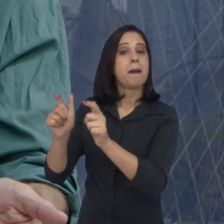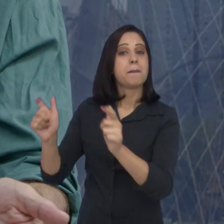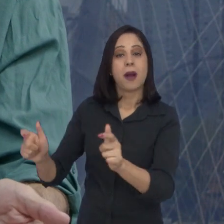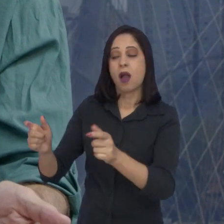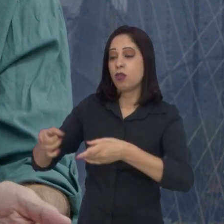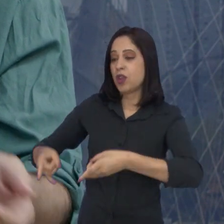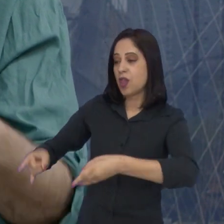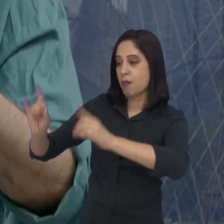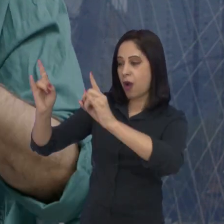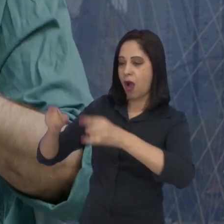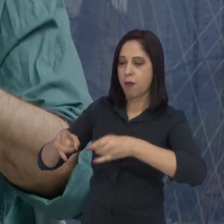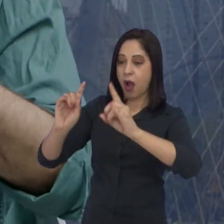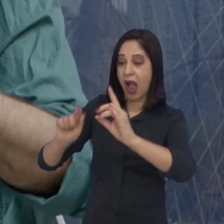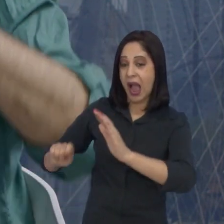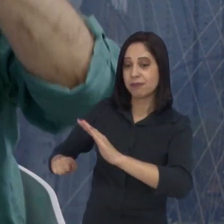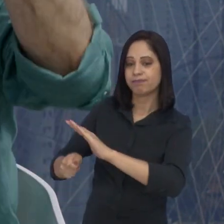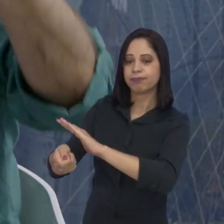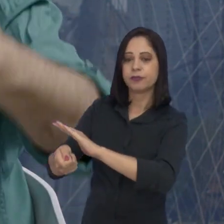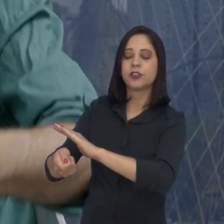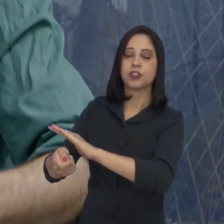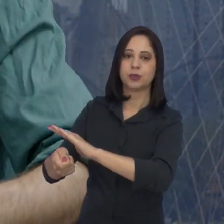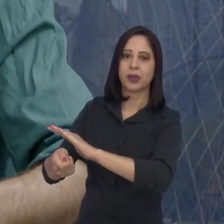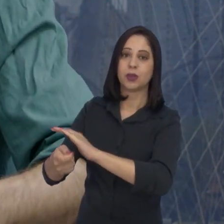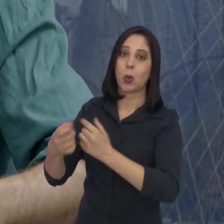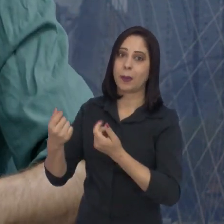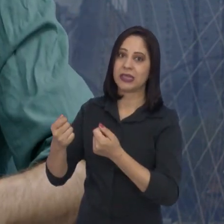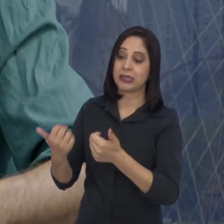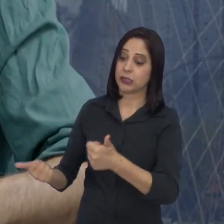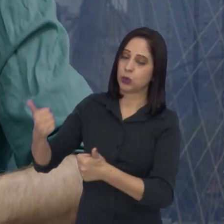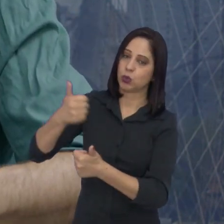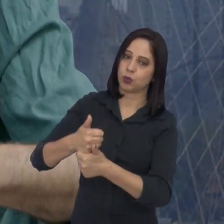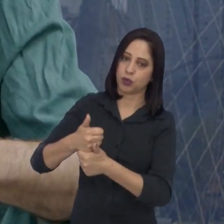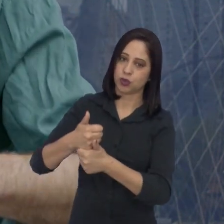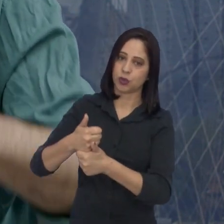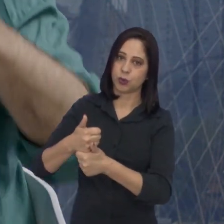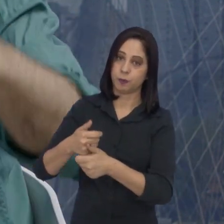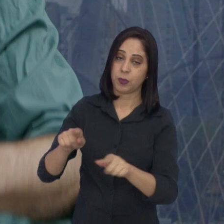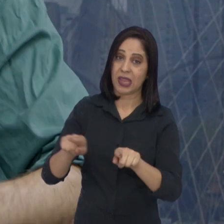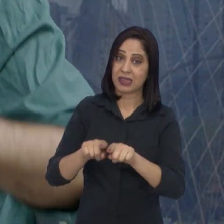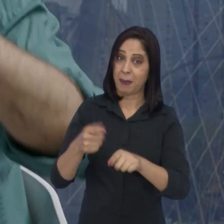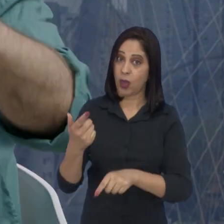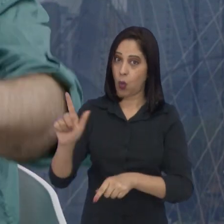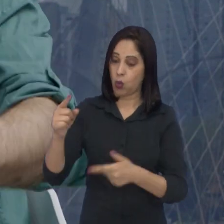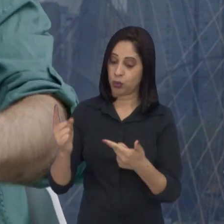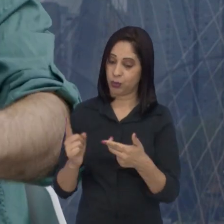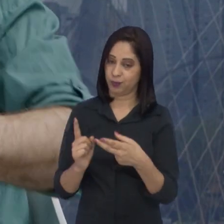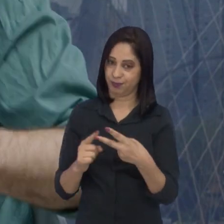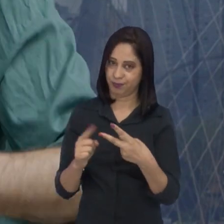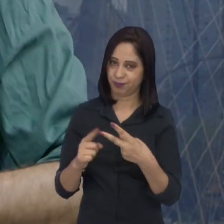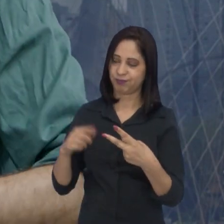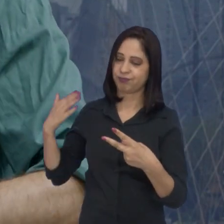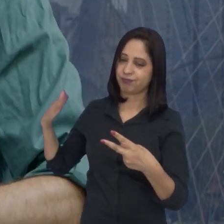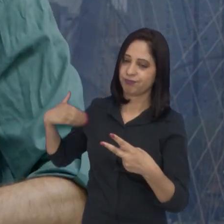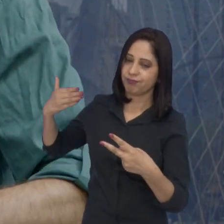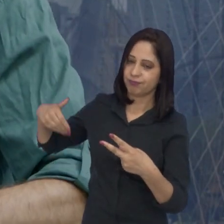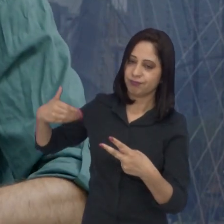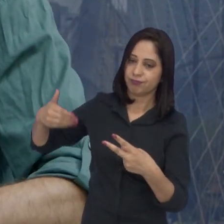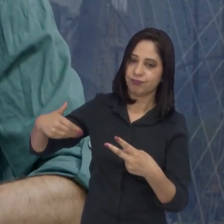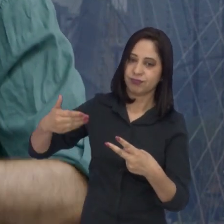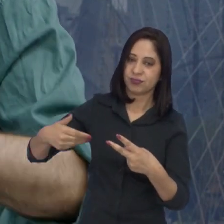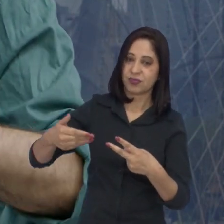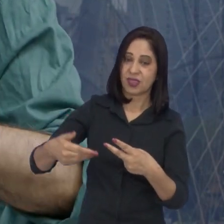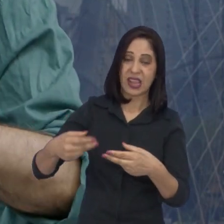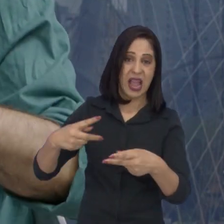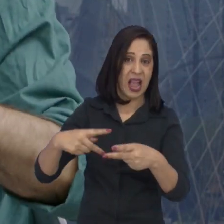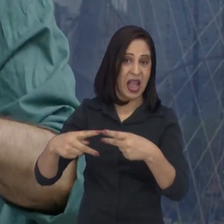de infraestrutura. E uma outra coisa que é clássica é que ao longo do tempo, a cidade não